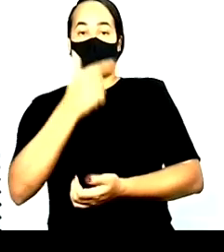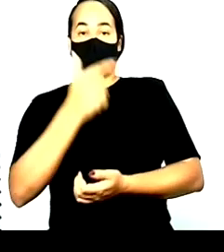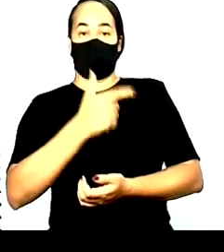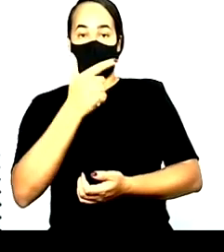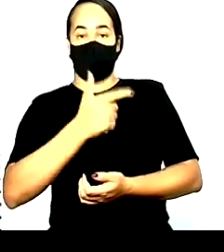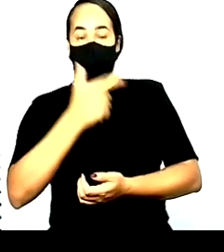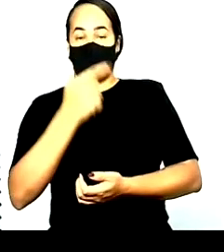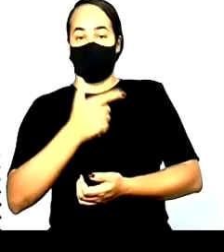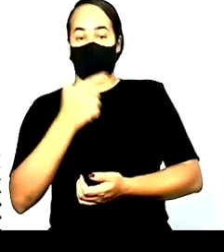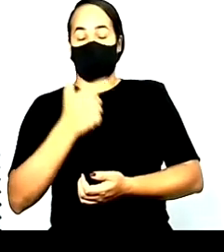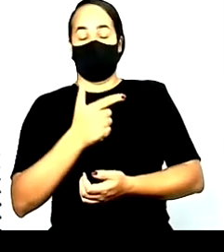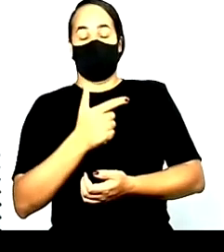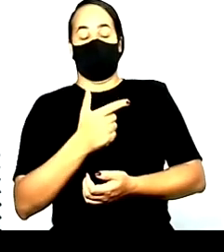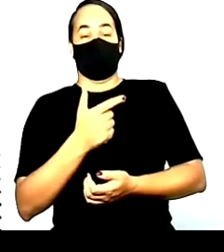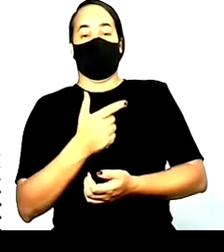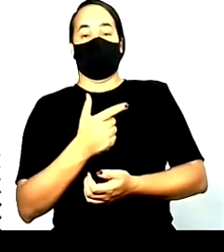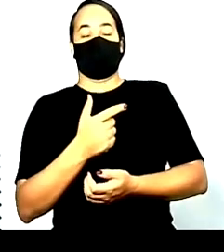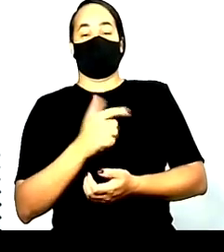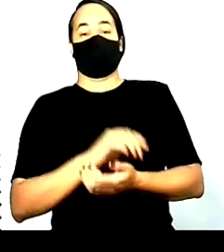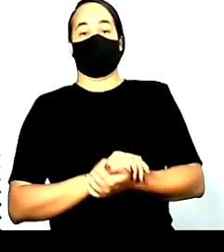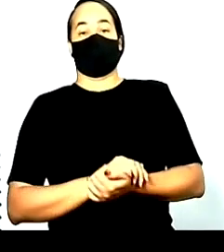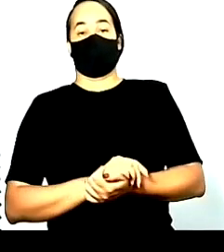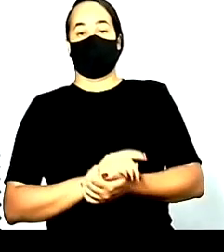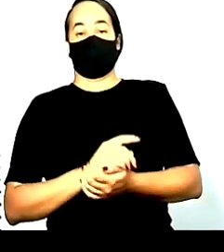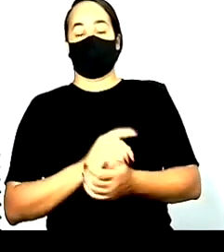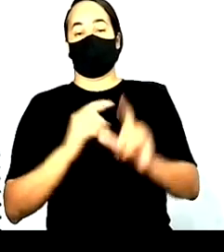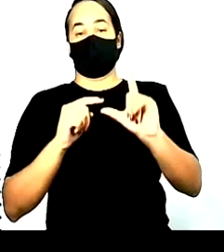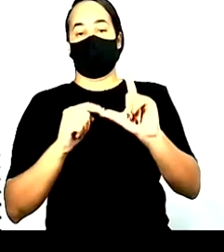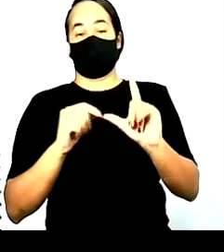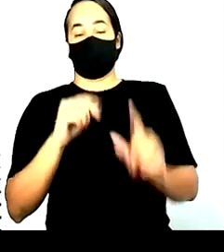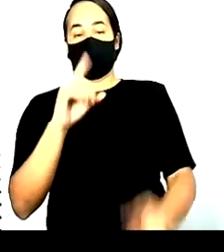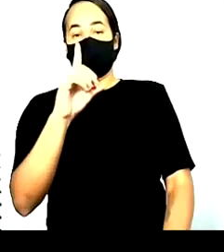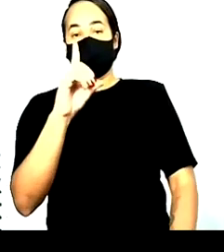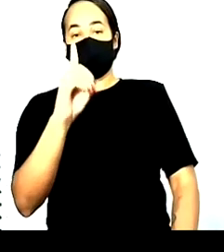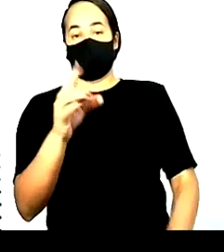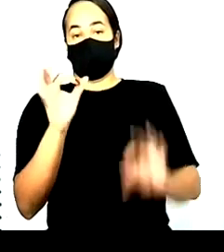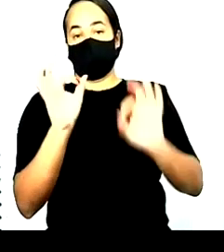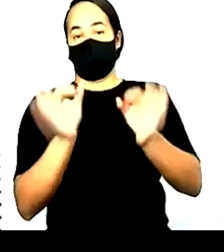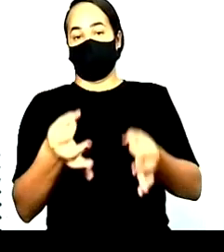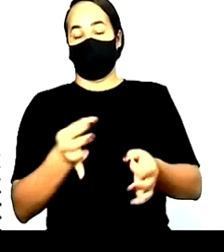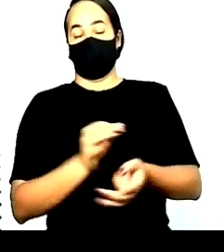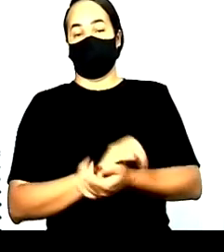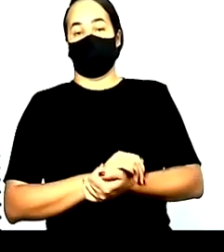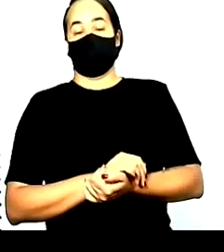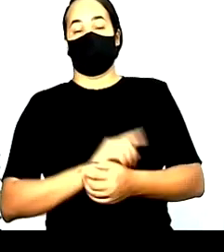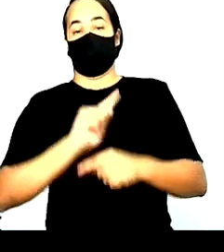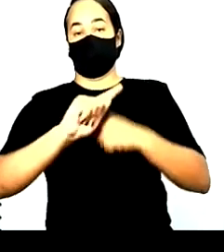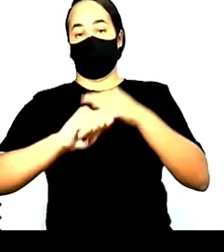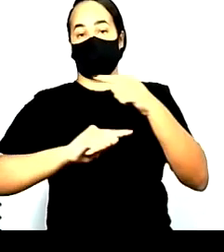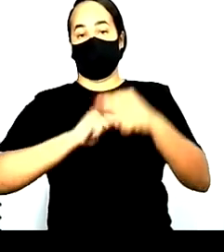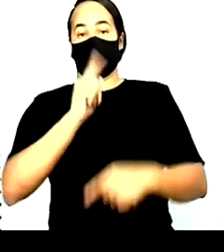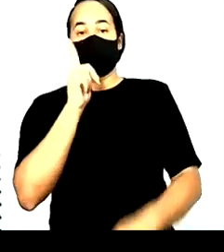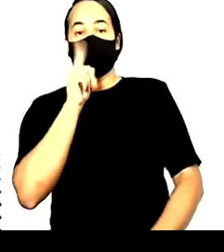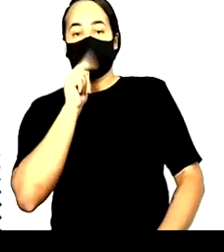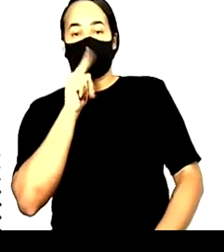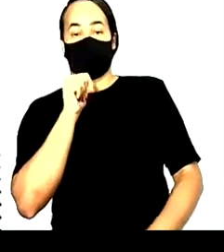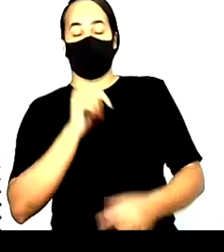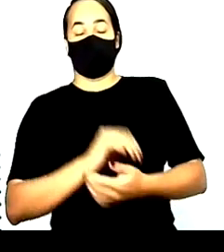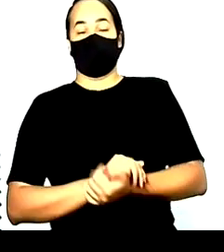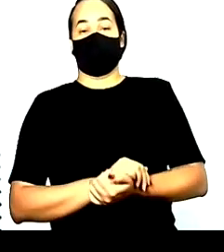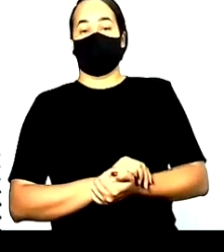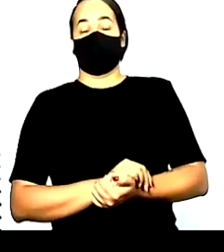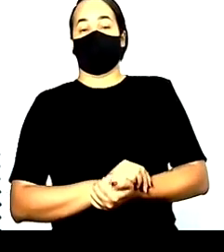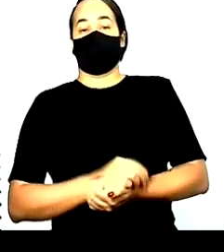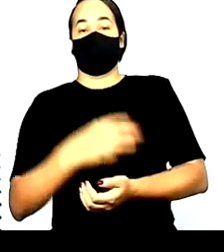perder muito tempo, mas quem colocou a alternativa D, que é ciclo da água, está correto, certo? Terceira questão, cite